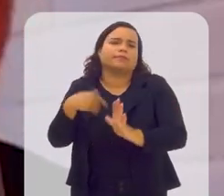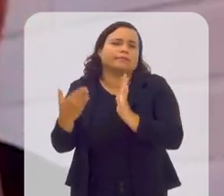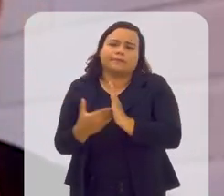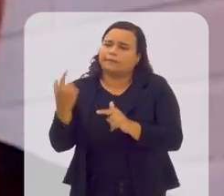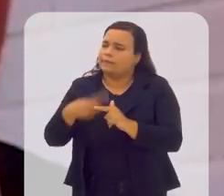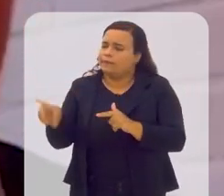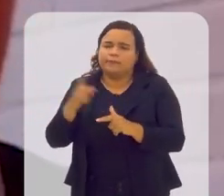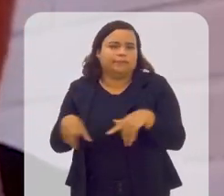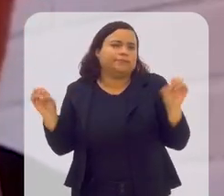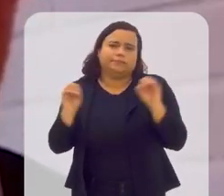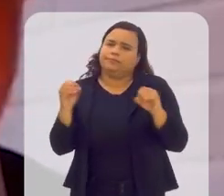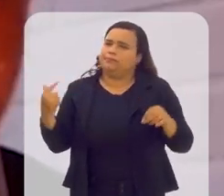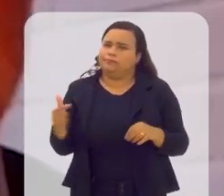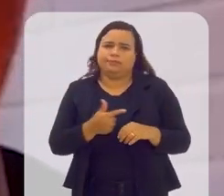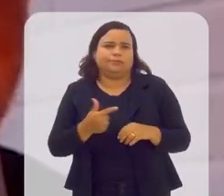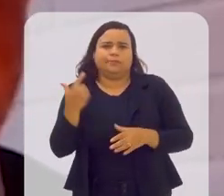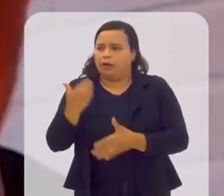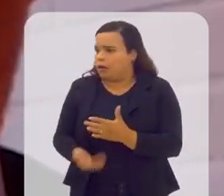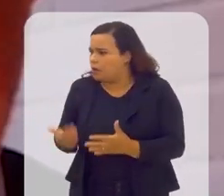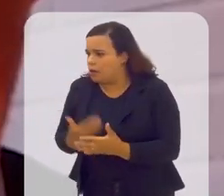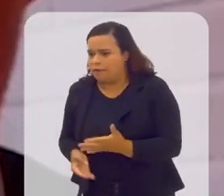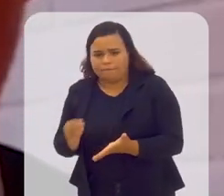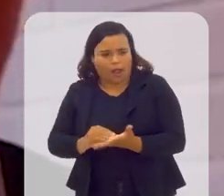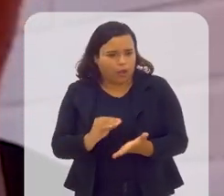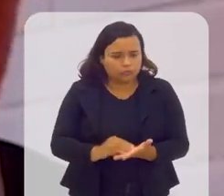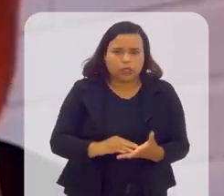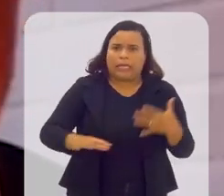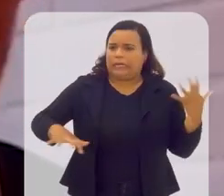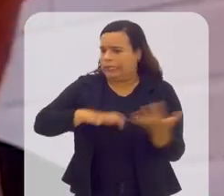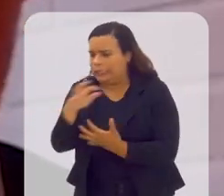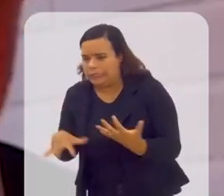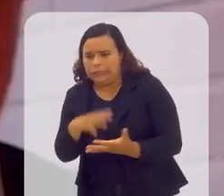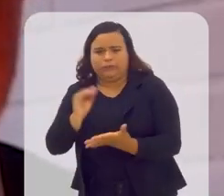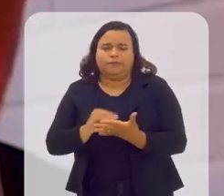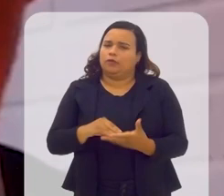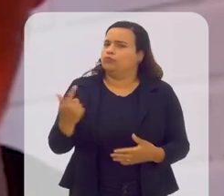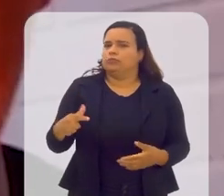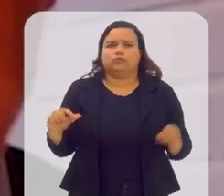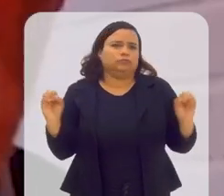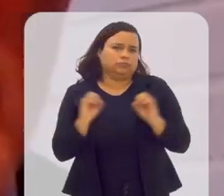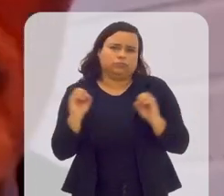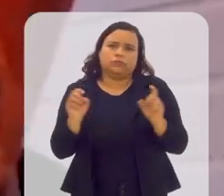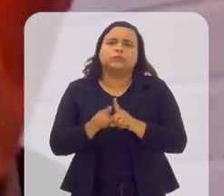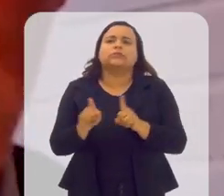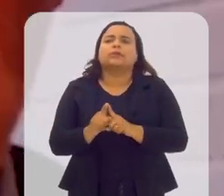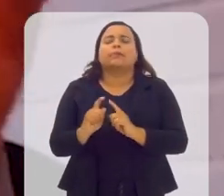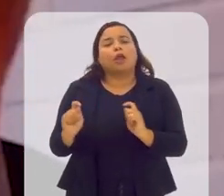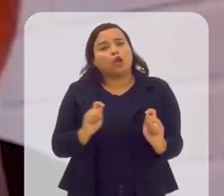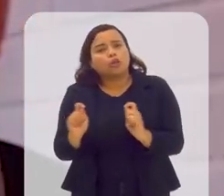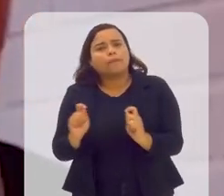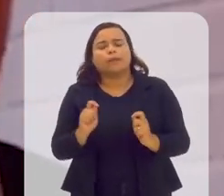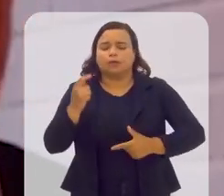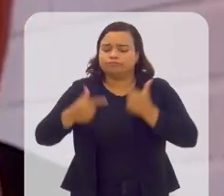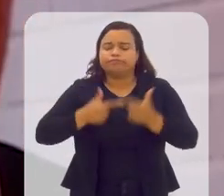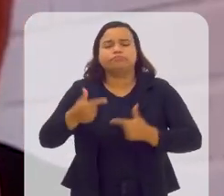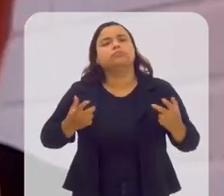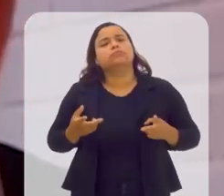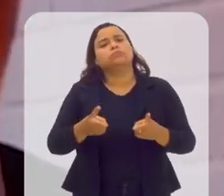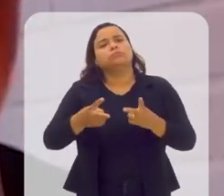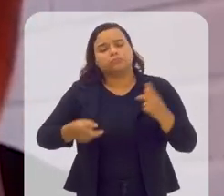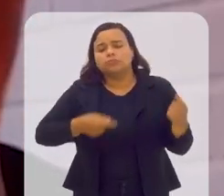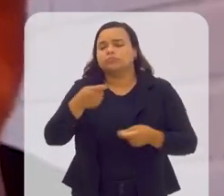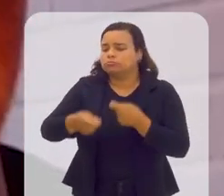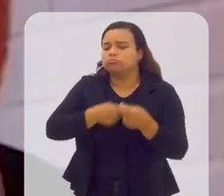Nós não tivemos nenhum problema de desabastecimento, nenhuma crise por conta disso, e até mesmo a economia, que continuou